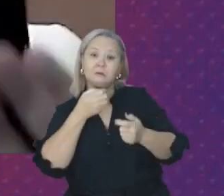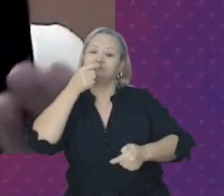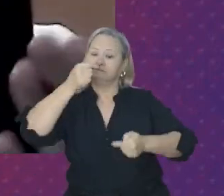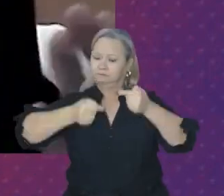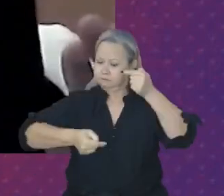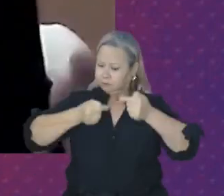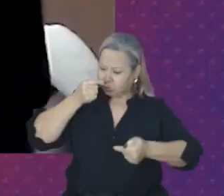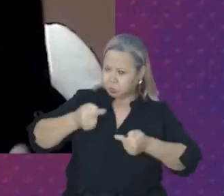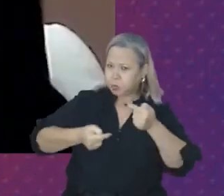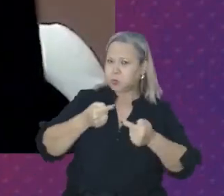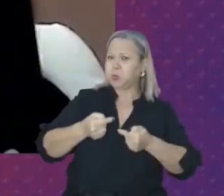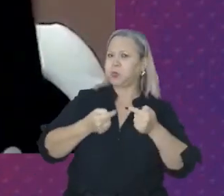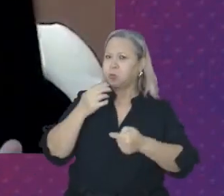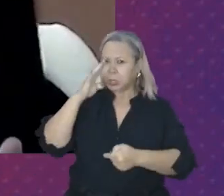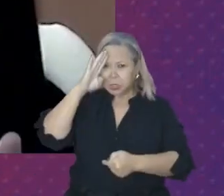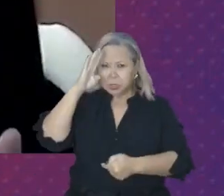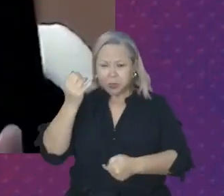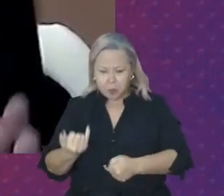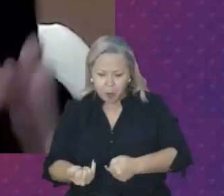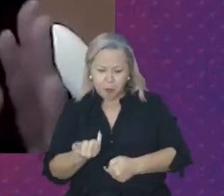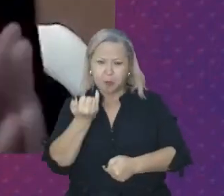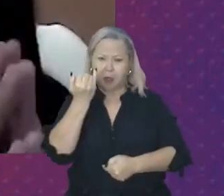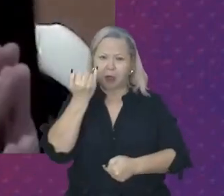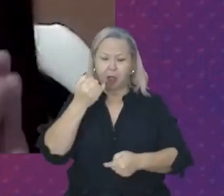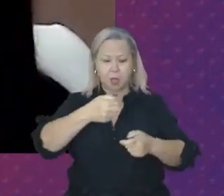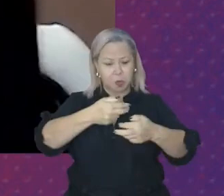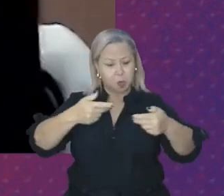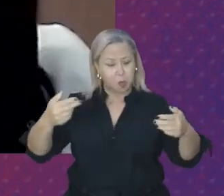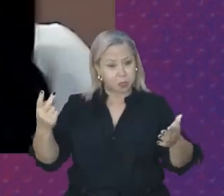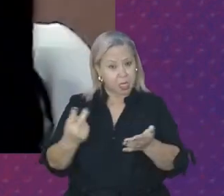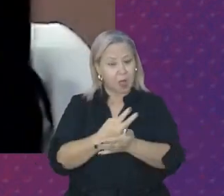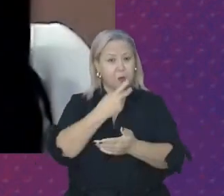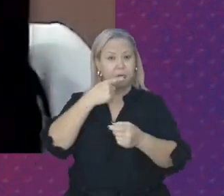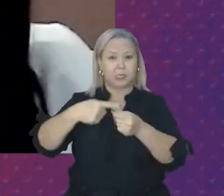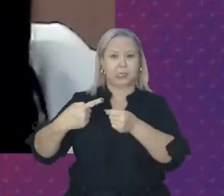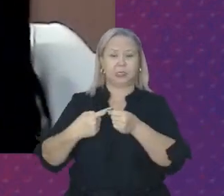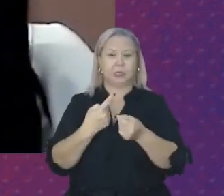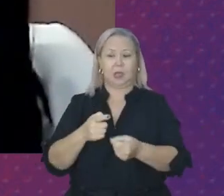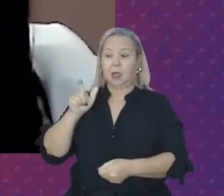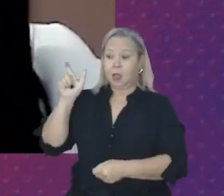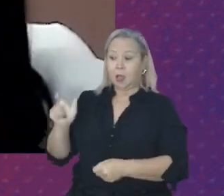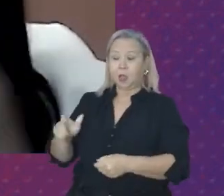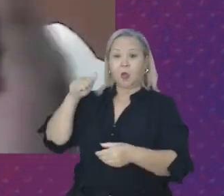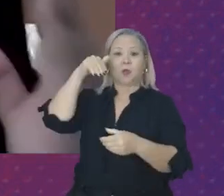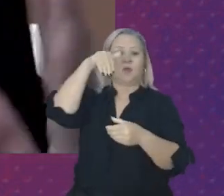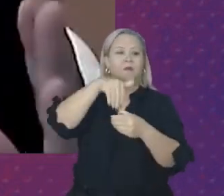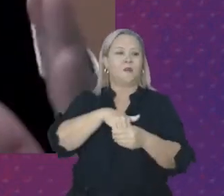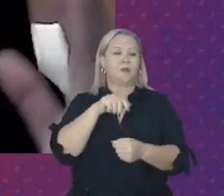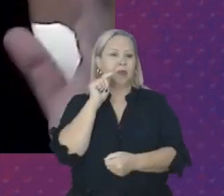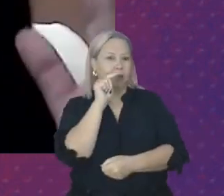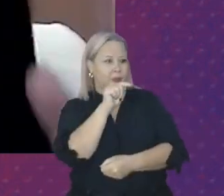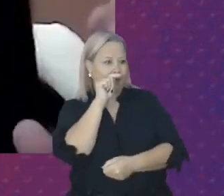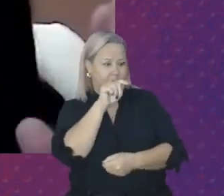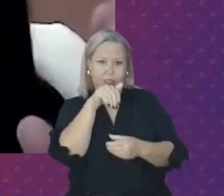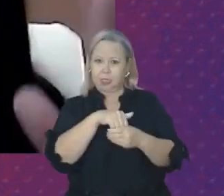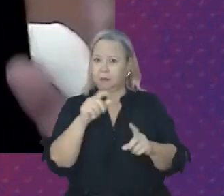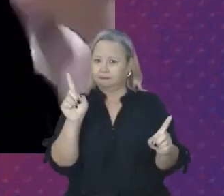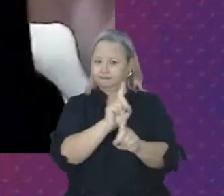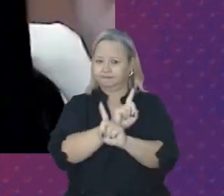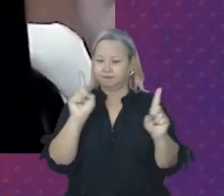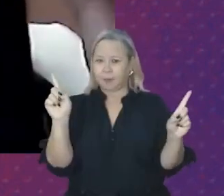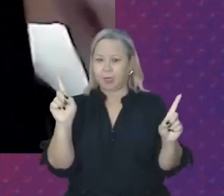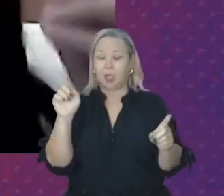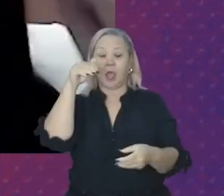discutir as coisas que acontecem na cidade. O eleitor, ele não vota em você, o eleitor